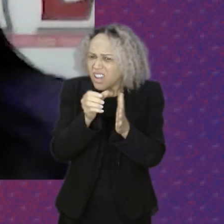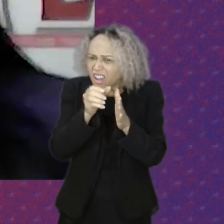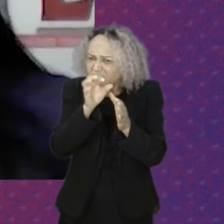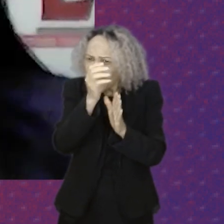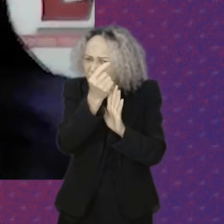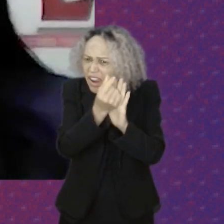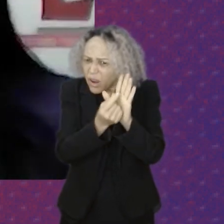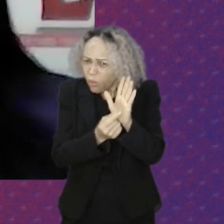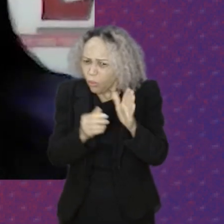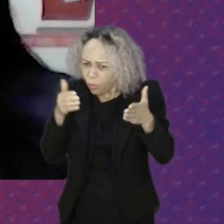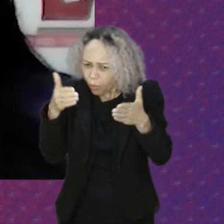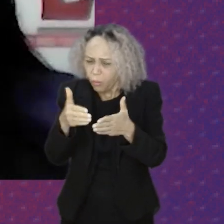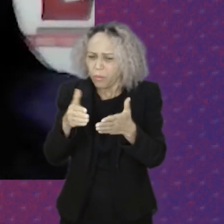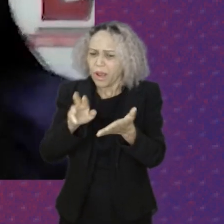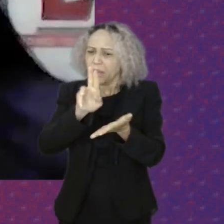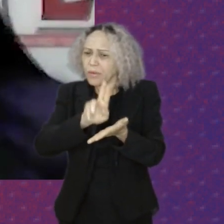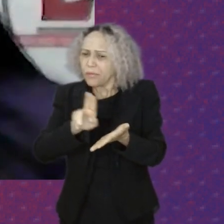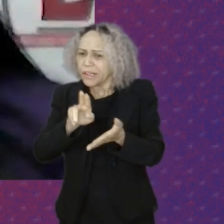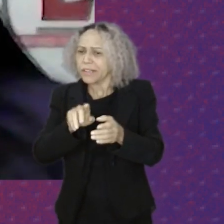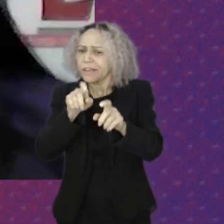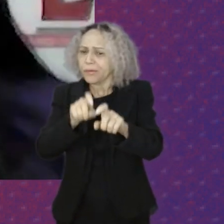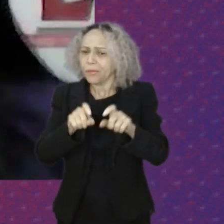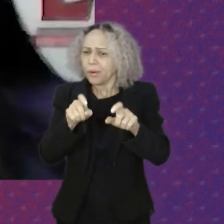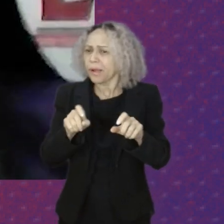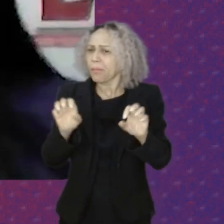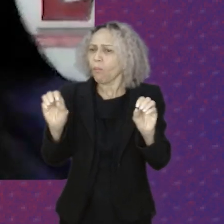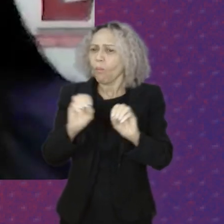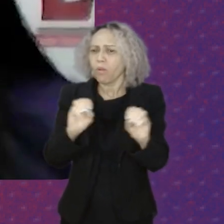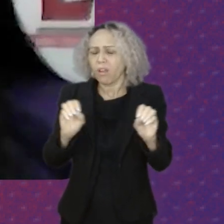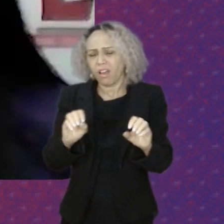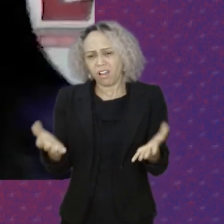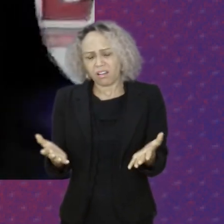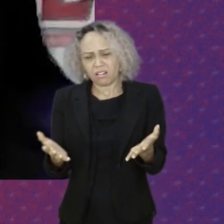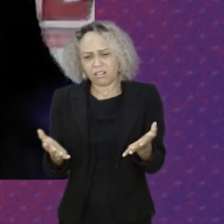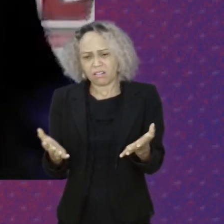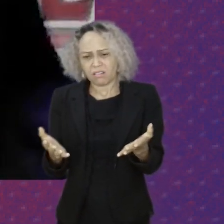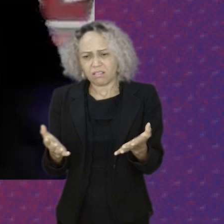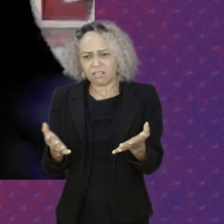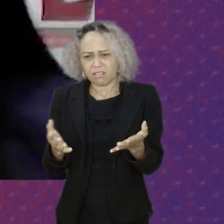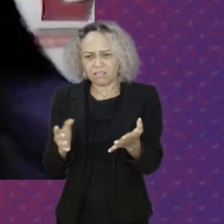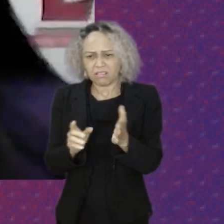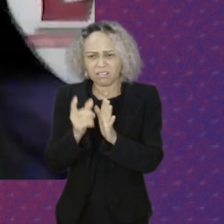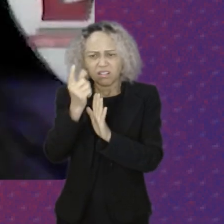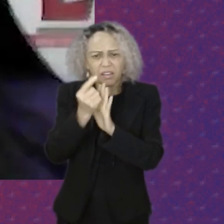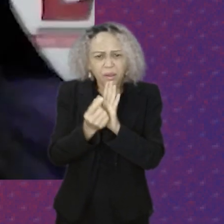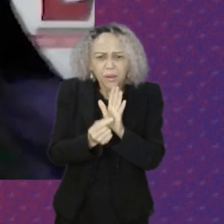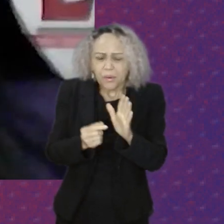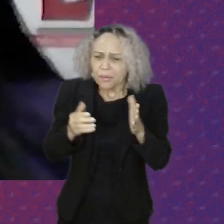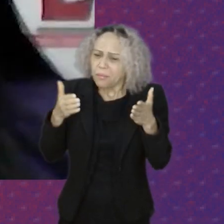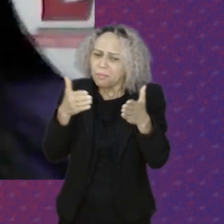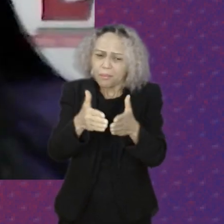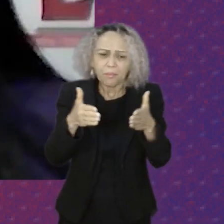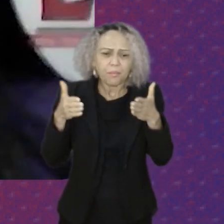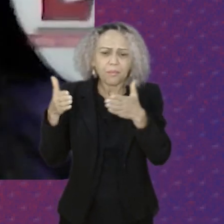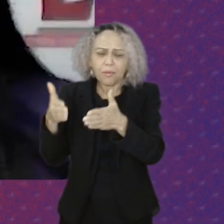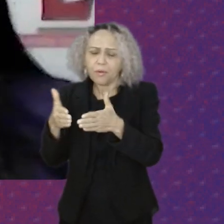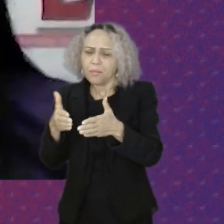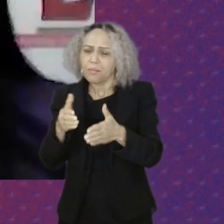tem infraestrutura específica para os alunos do campo nessas licenciaturas. Então, com